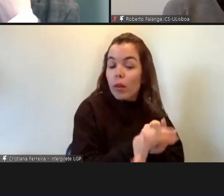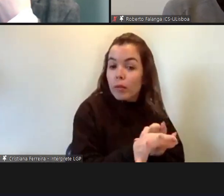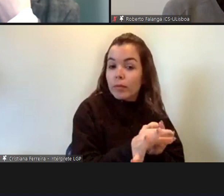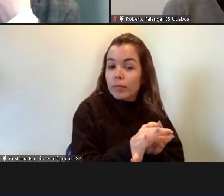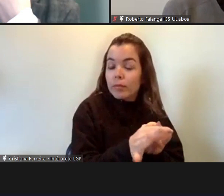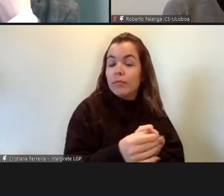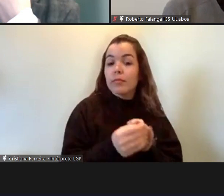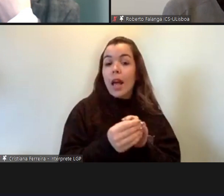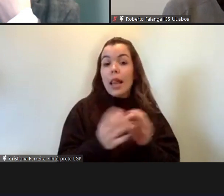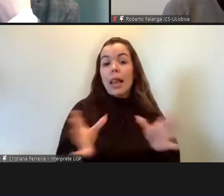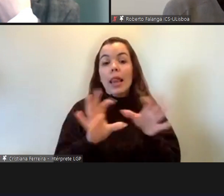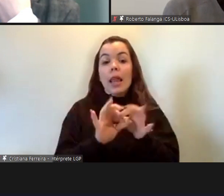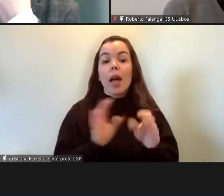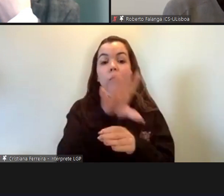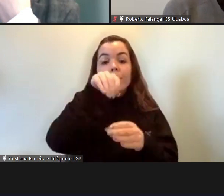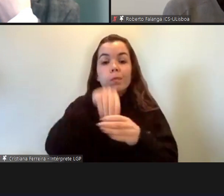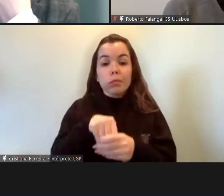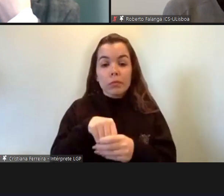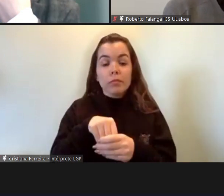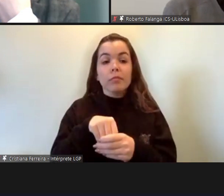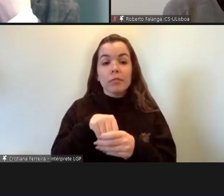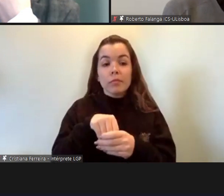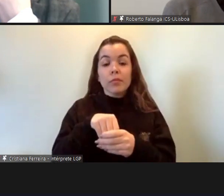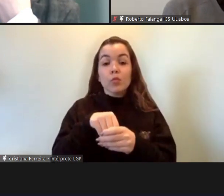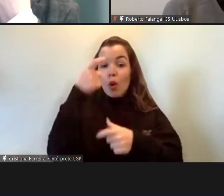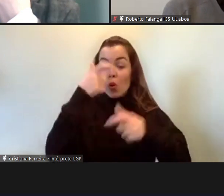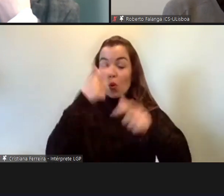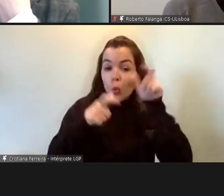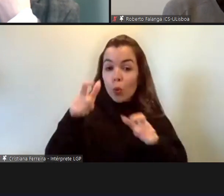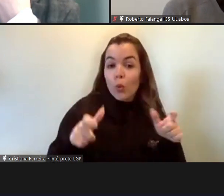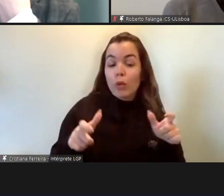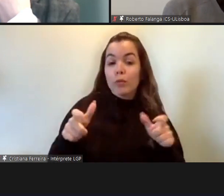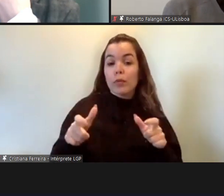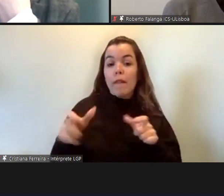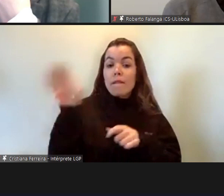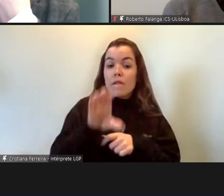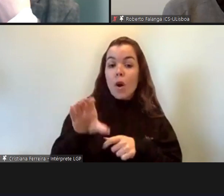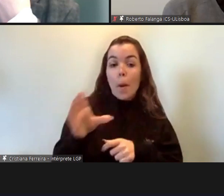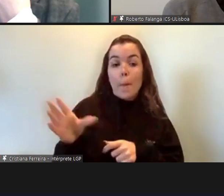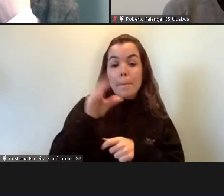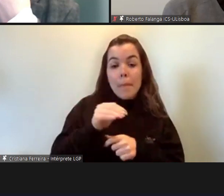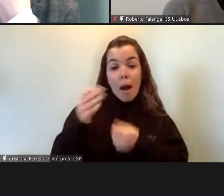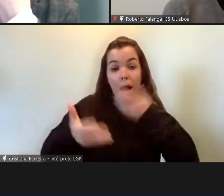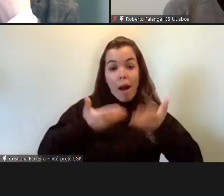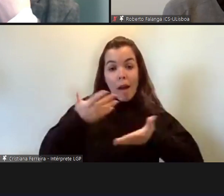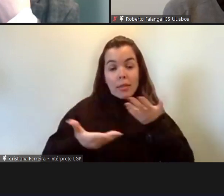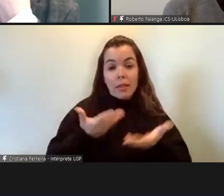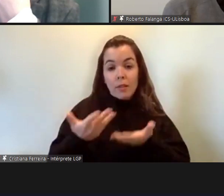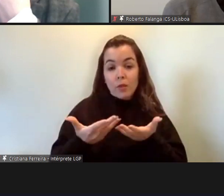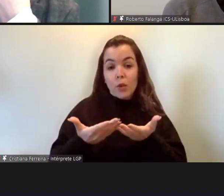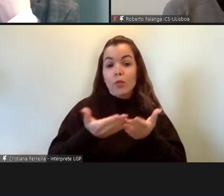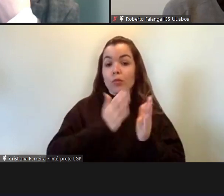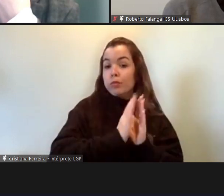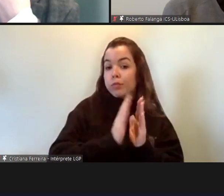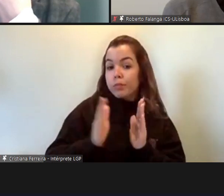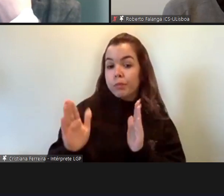a inclusão dos cidadãos de forma mais ativa nos processos de